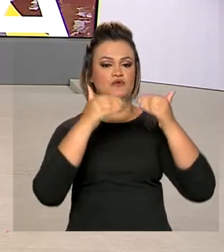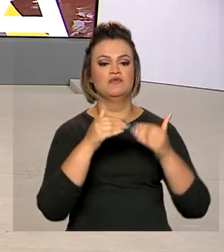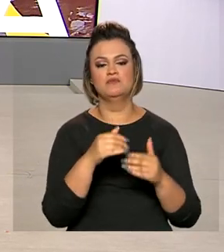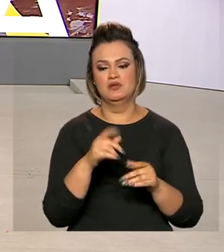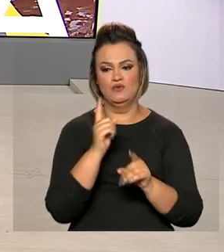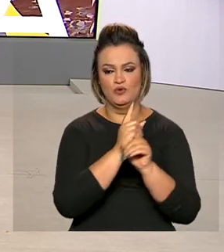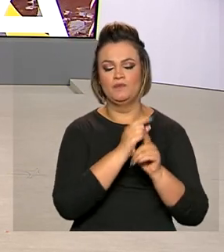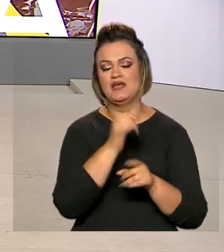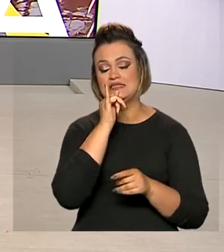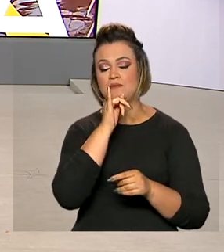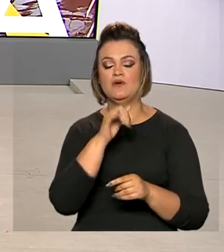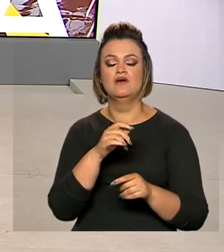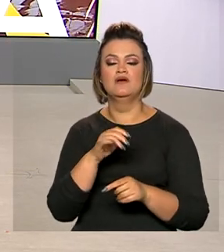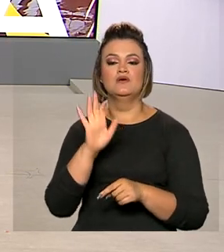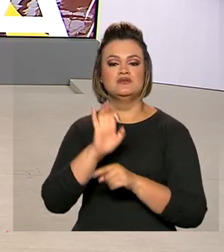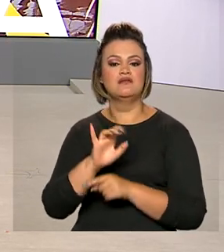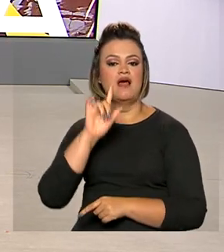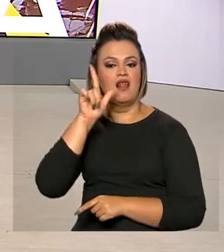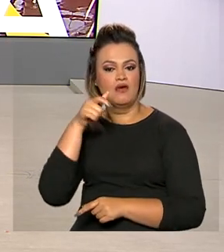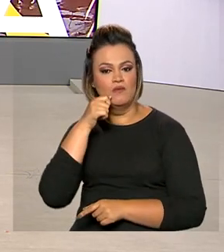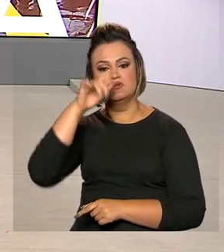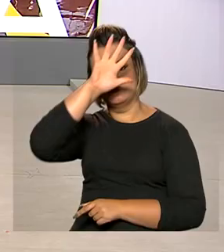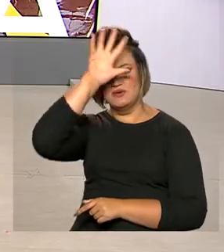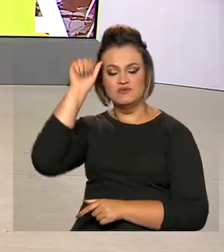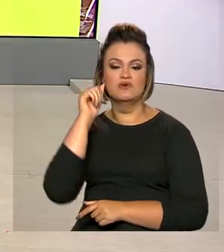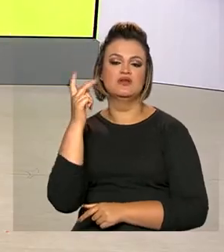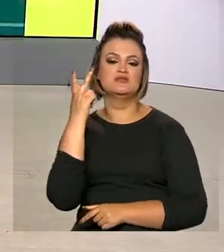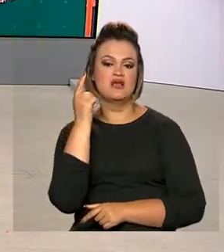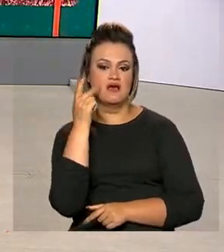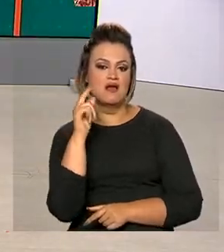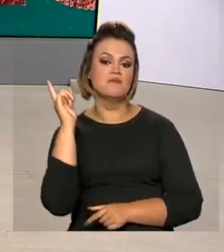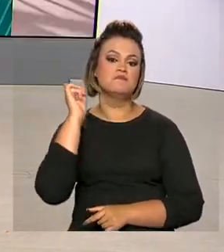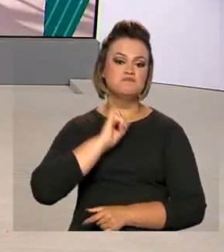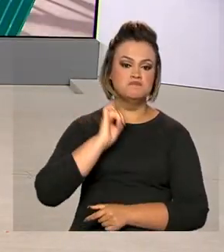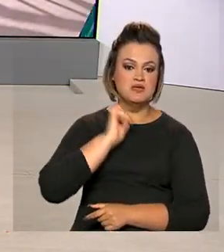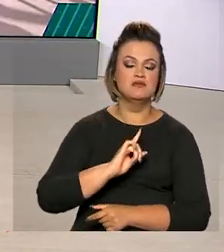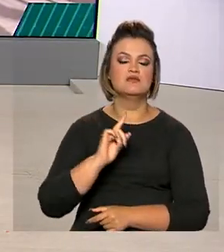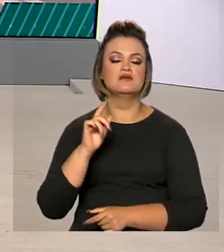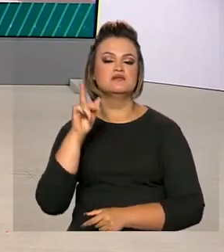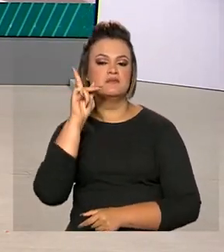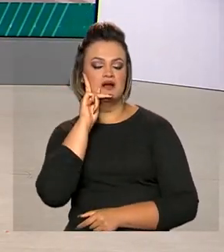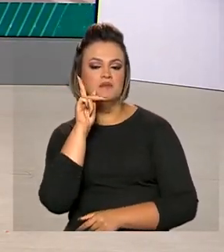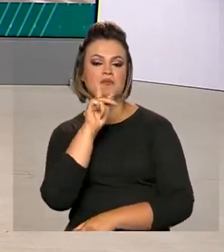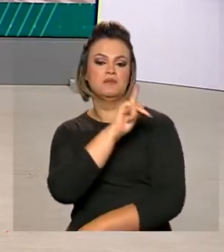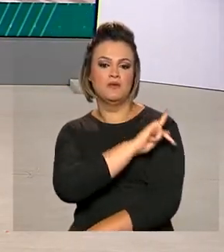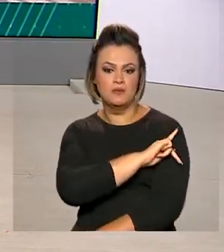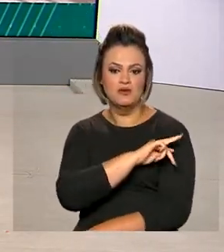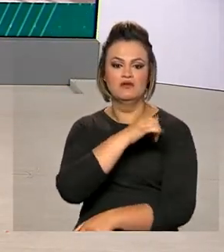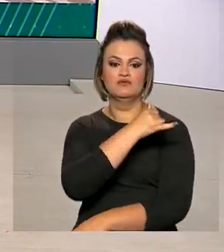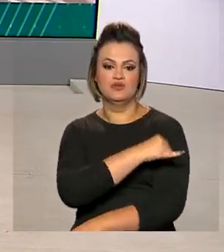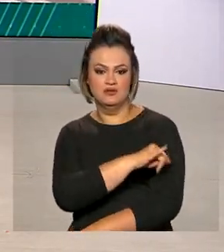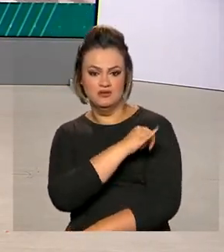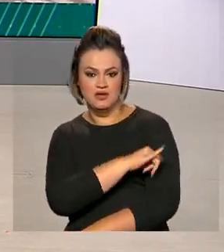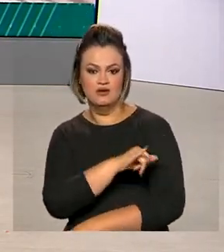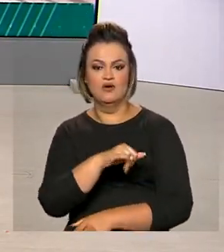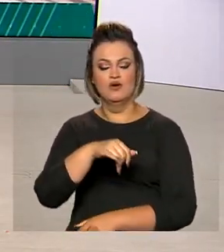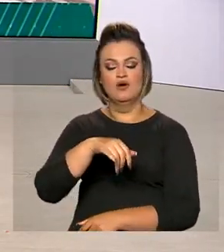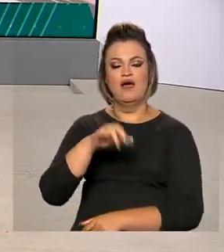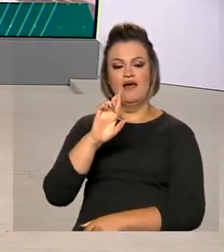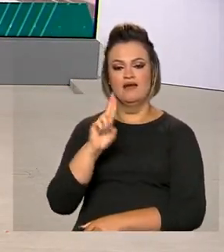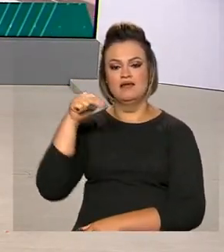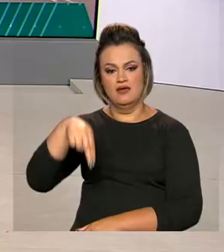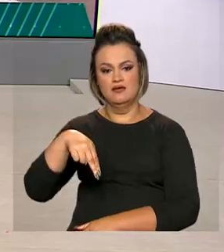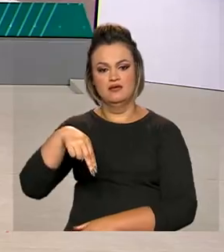eles municípios de Alagoas, Amazonas, Ceará, Minas Gerais, Paraíba, Piauí, Rio de Janeiro, Rio Grande do